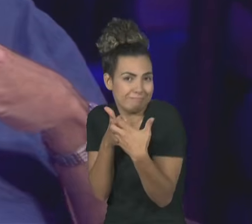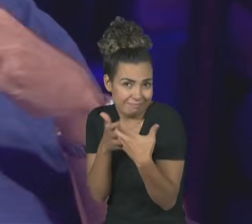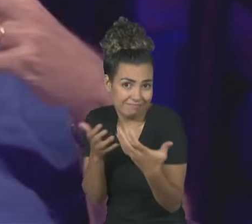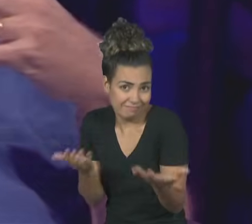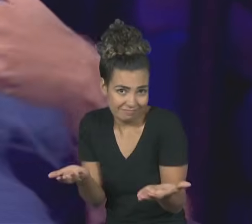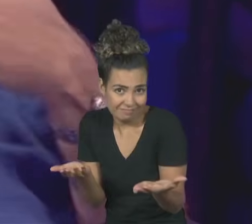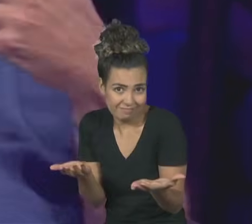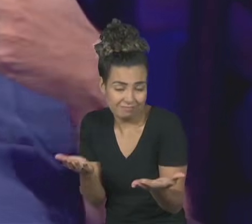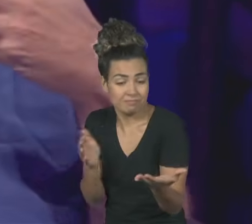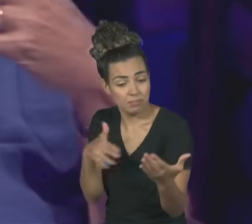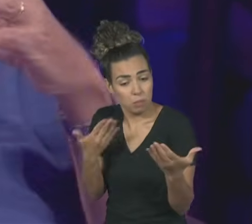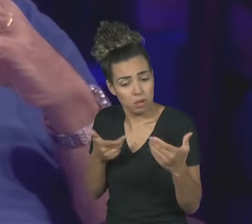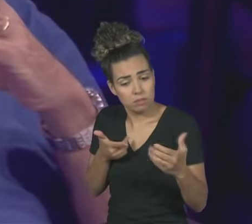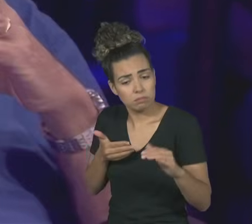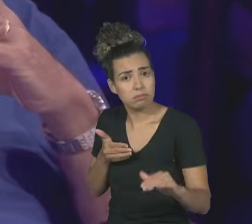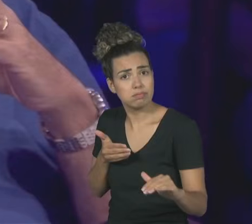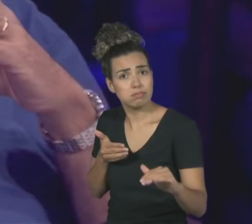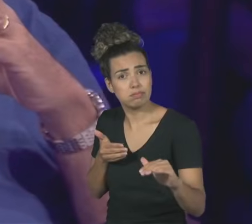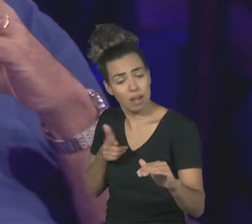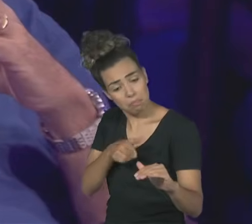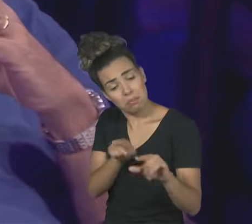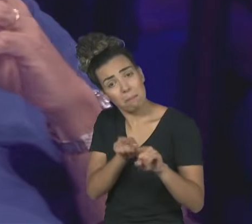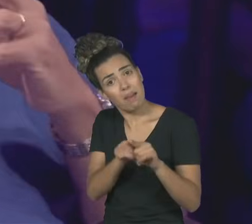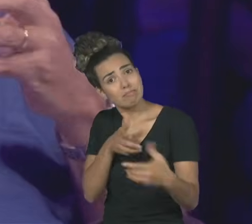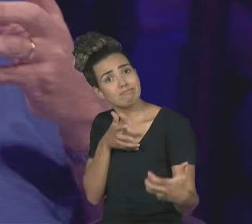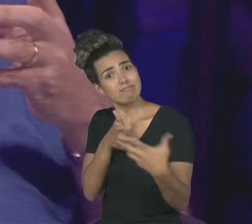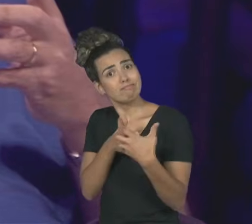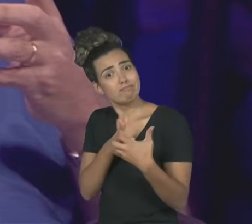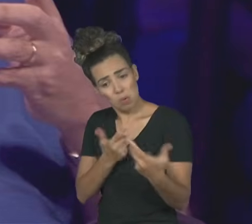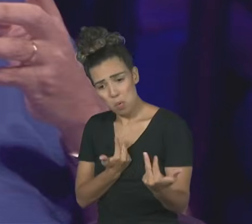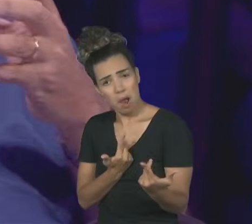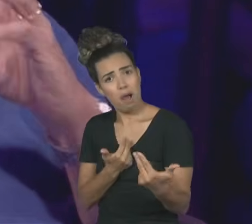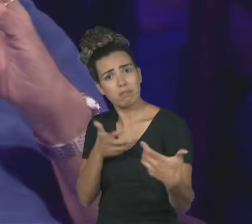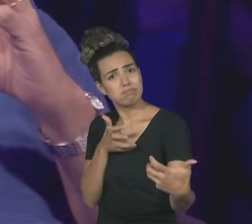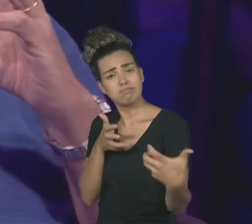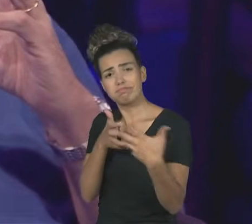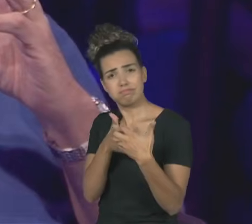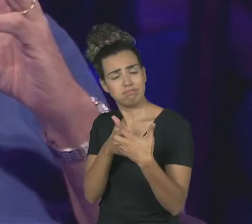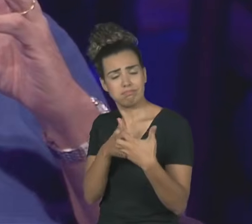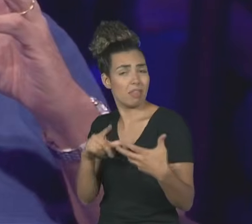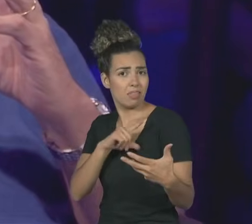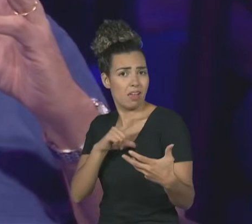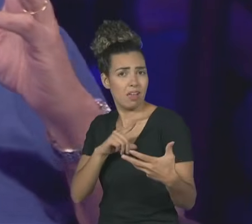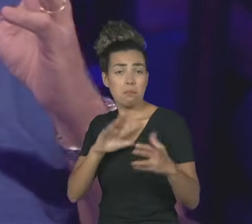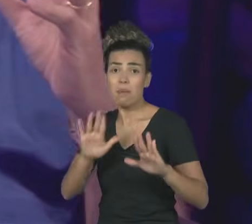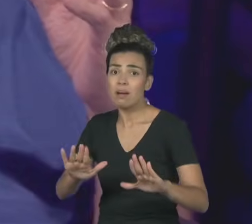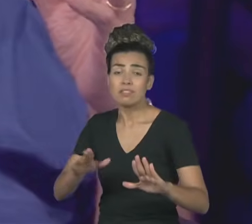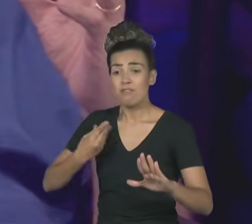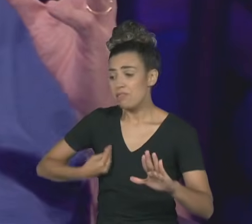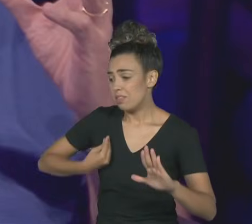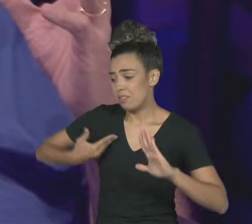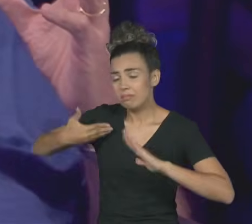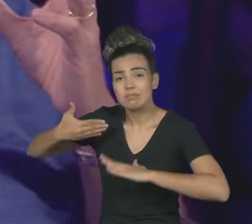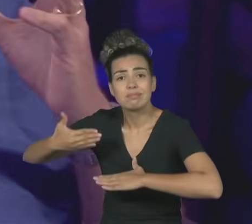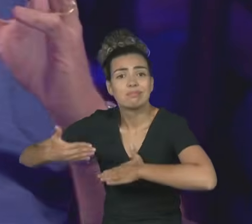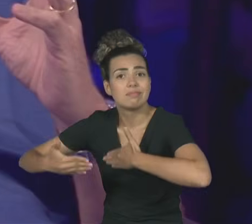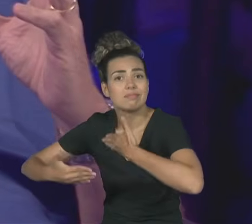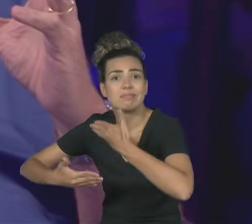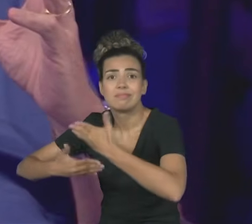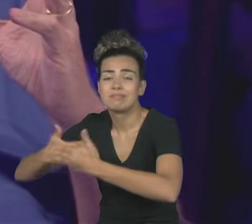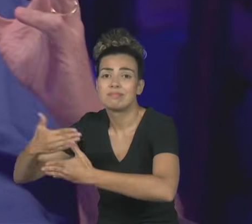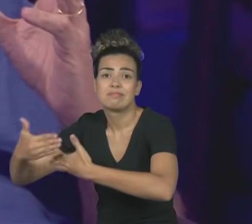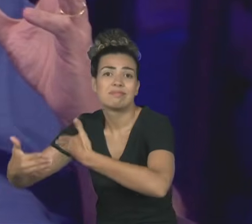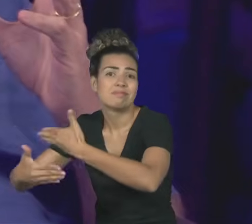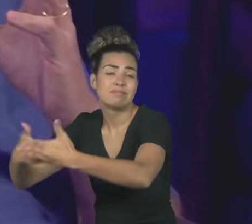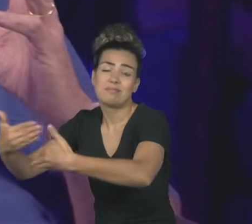lado também acha. Né? A dificuldade é que a vida ela começa um